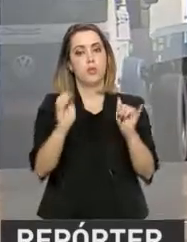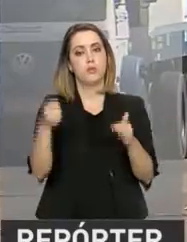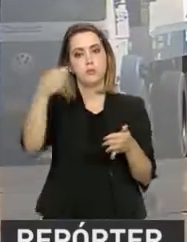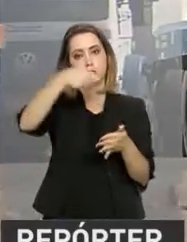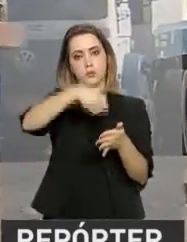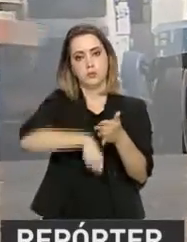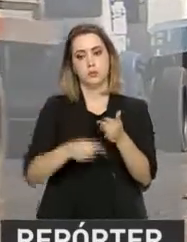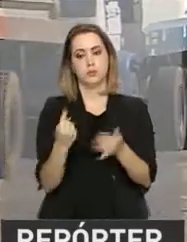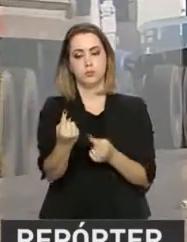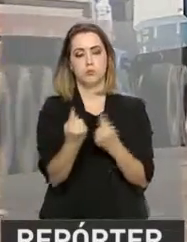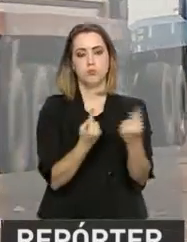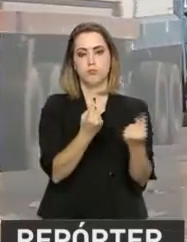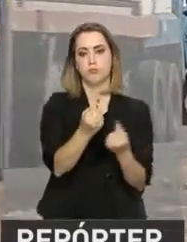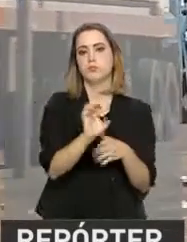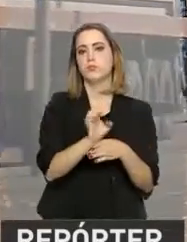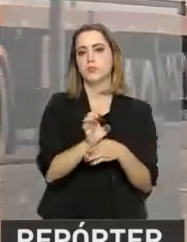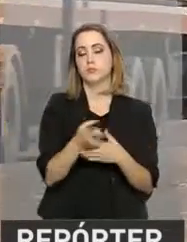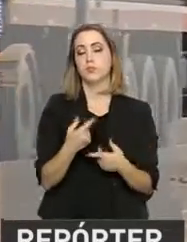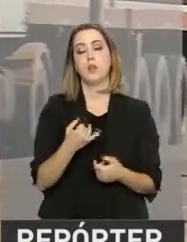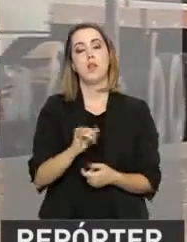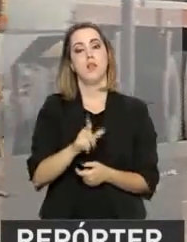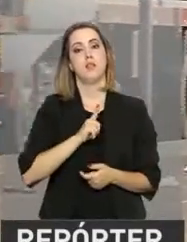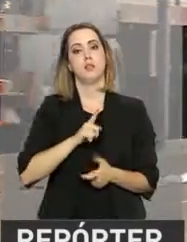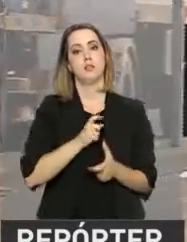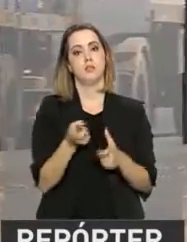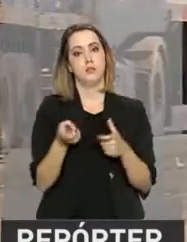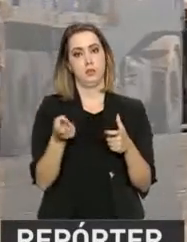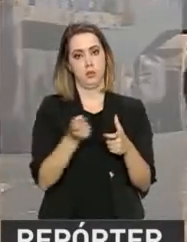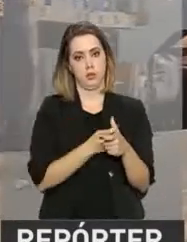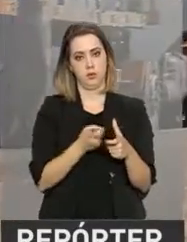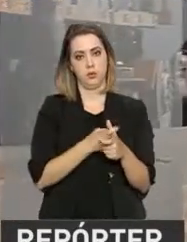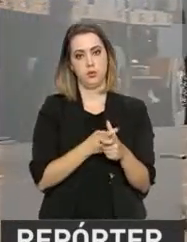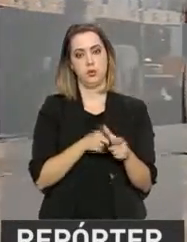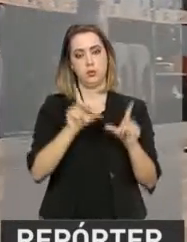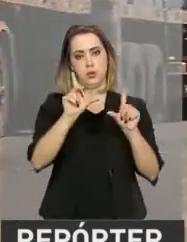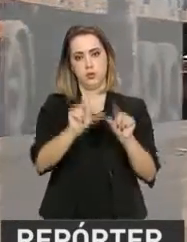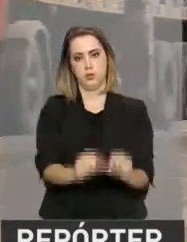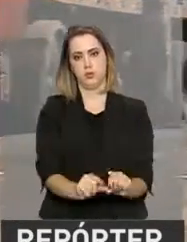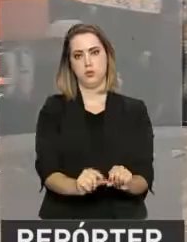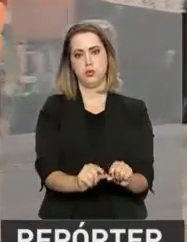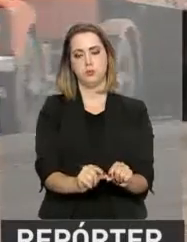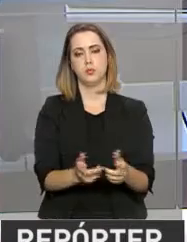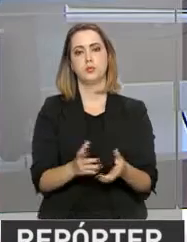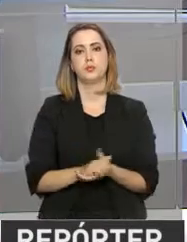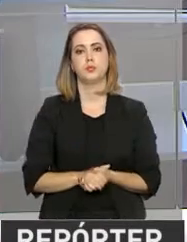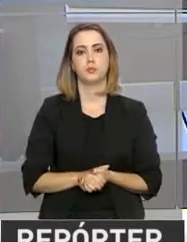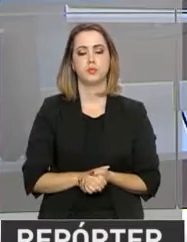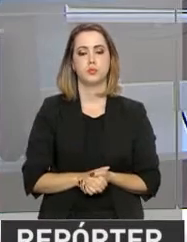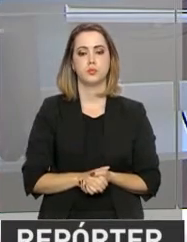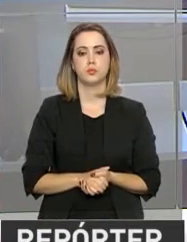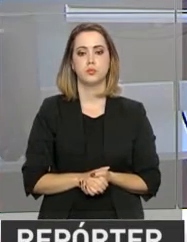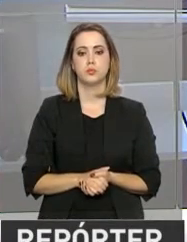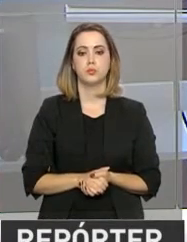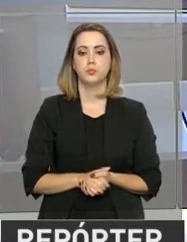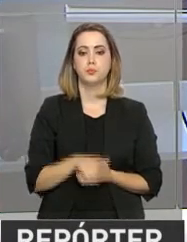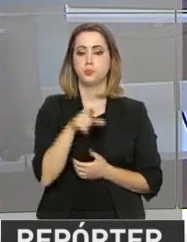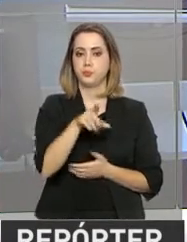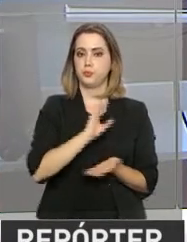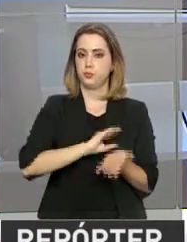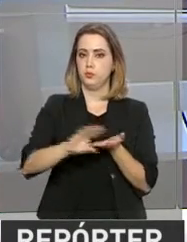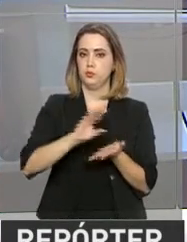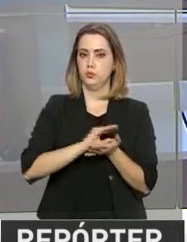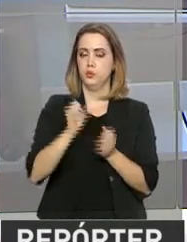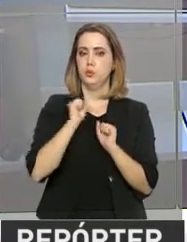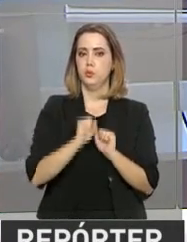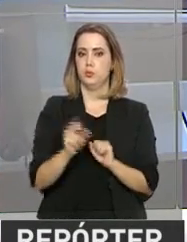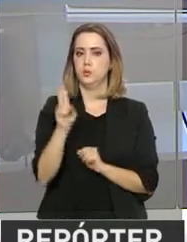federação. No caso de dívidas, elas vão ser abatidas do valor que será destinado. E esses recursos podem